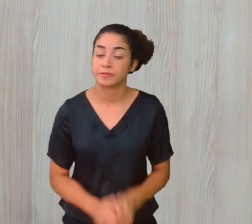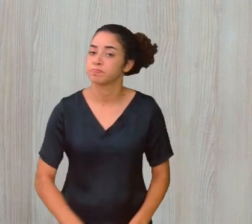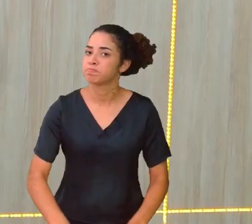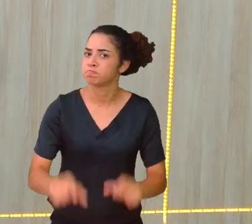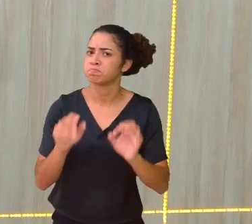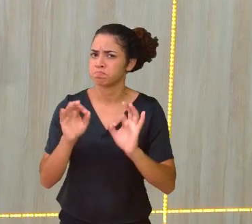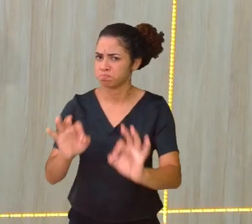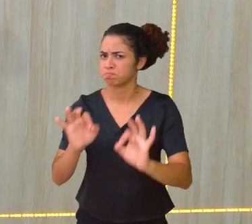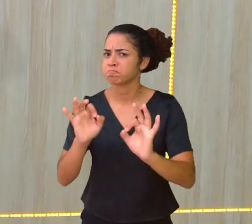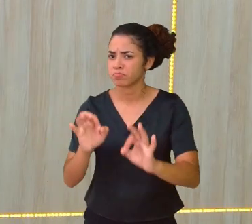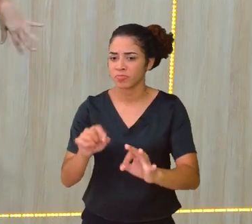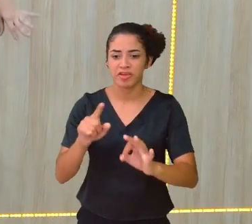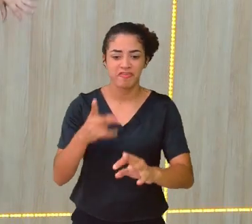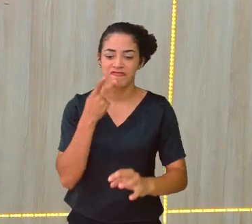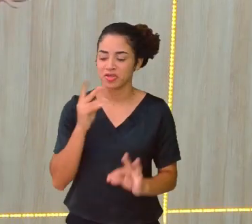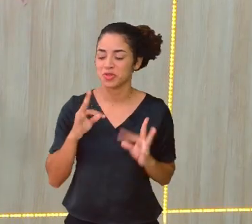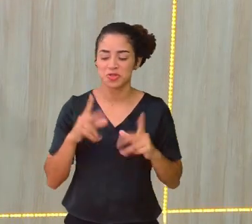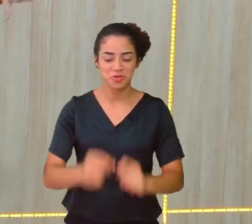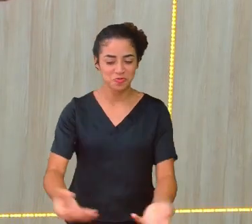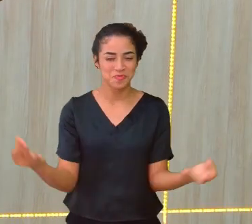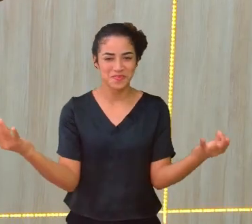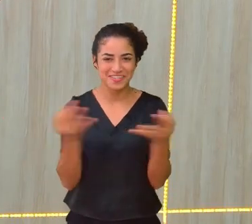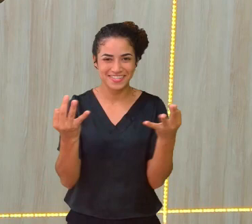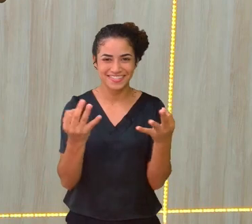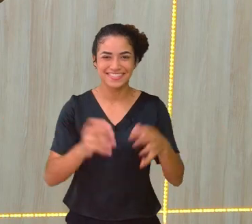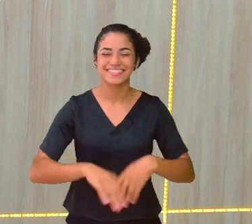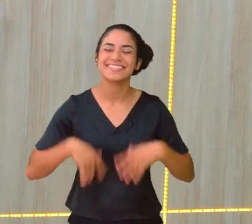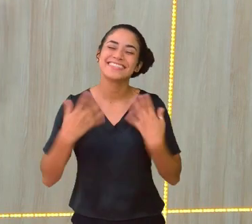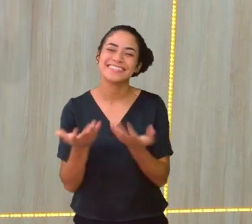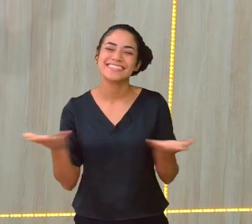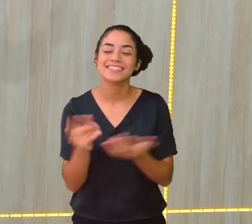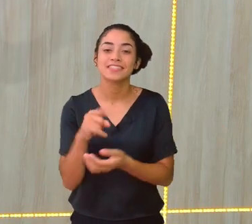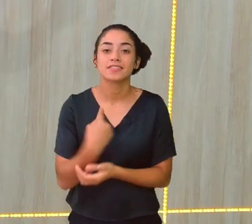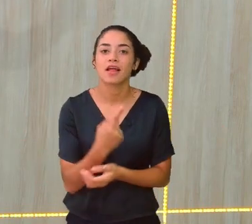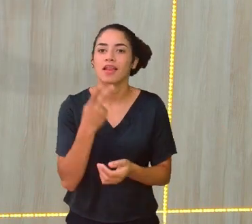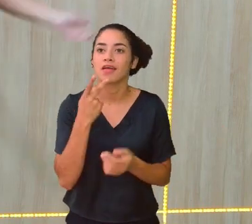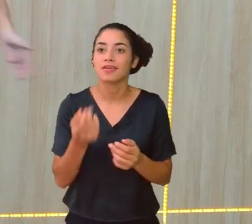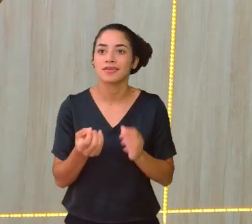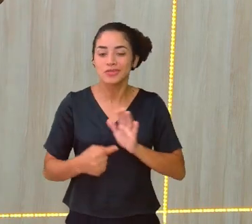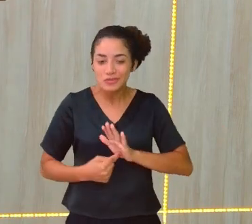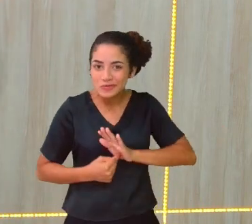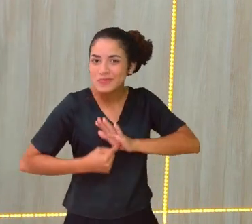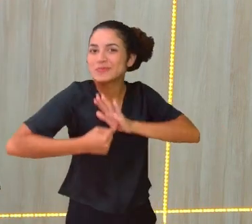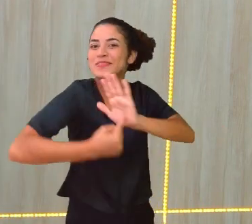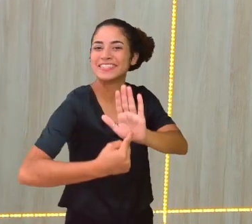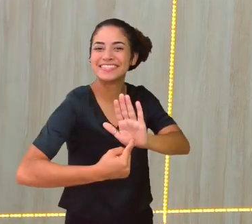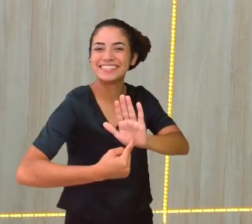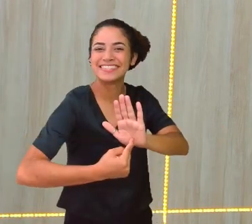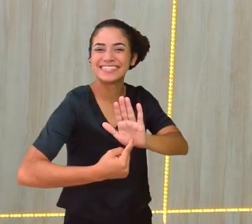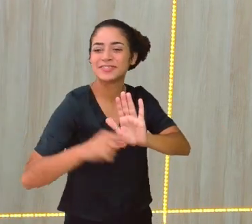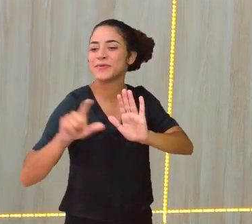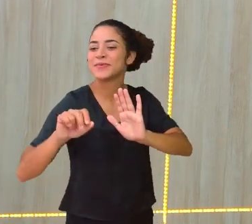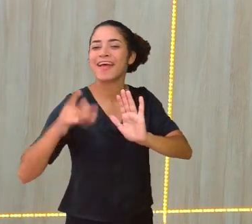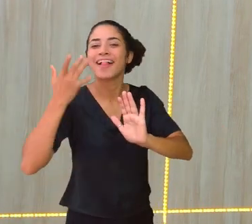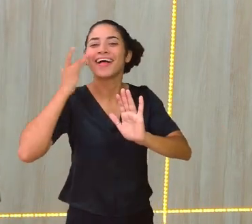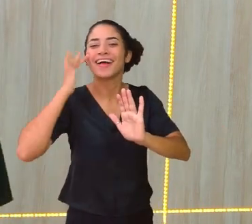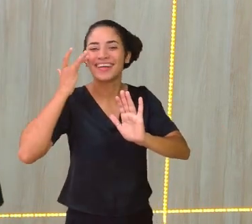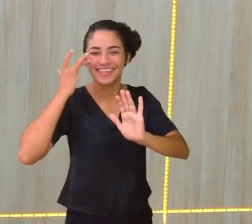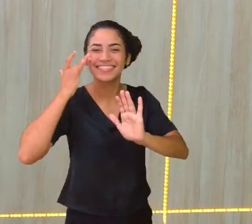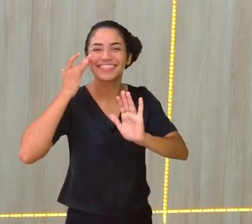A professora Viviane falou tudo. E agora a gente vai falar o quê? Ela expôs, né, o que ela acha.